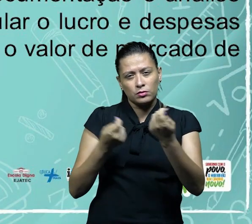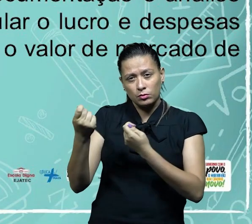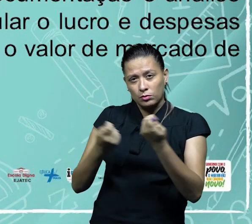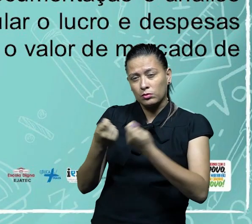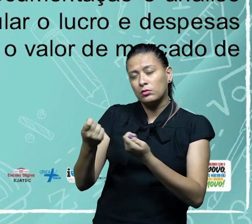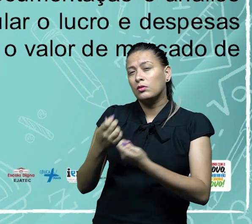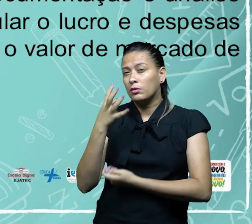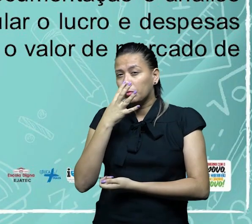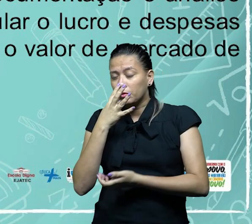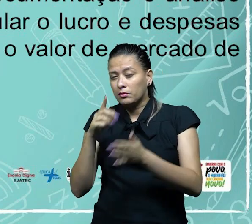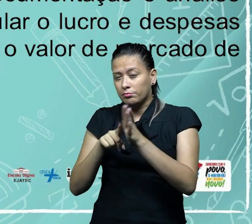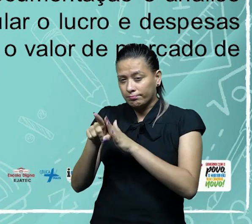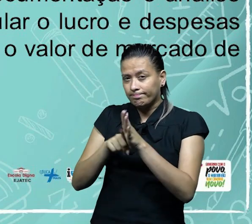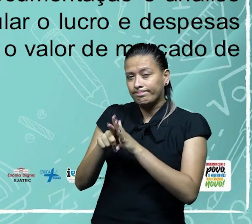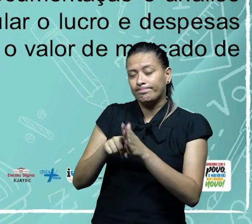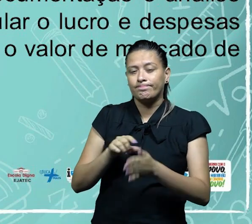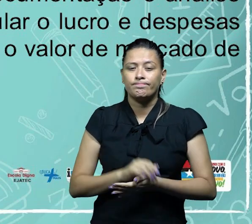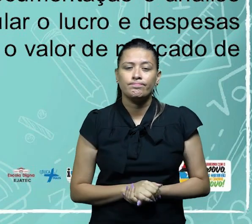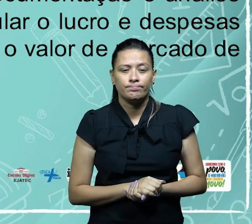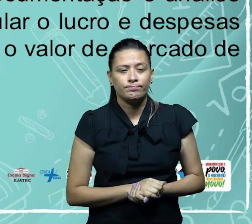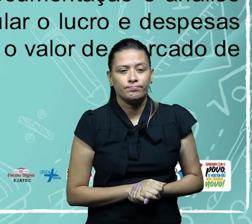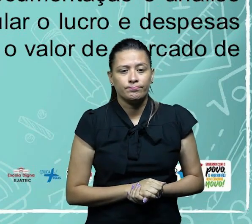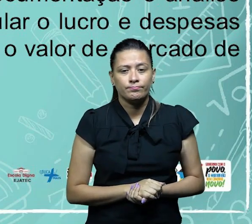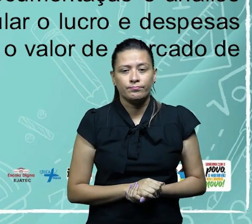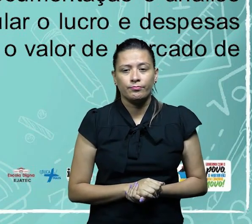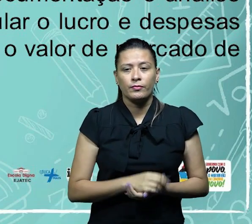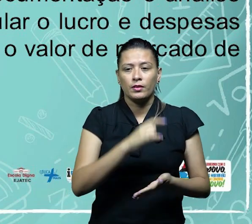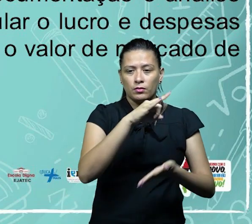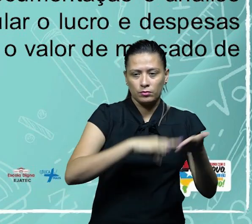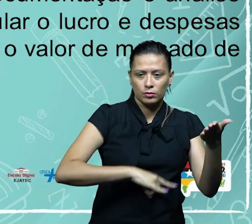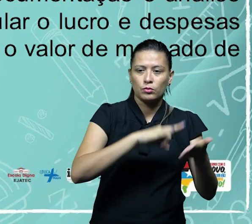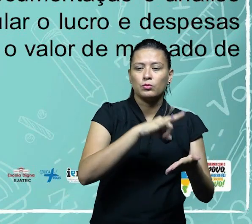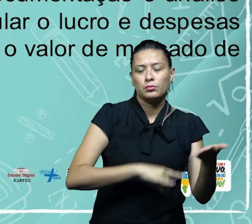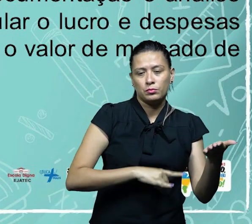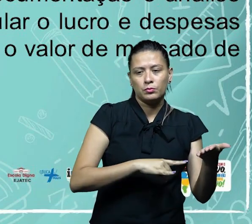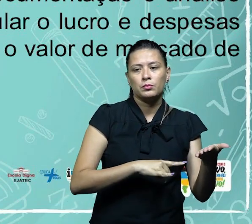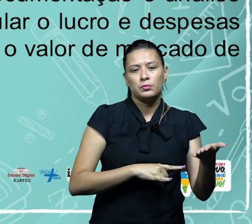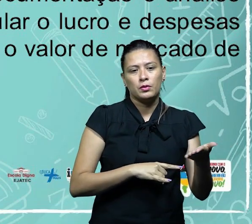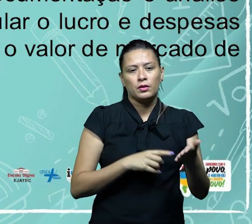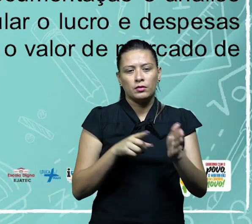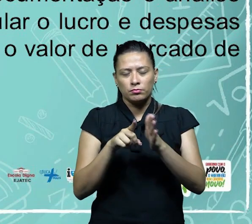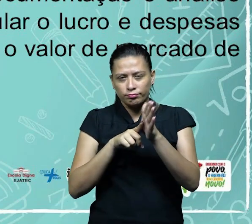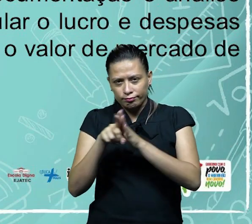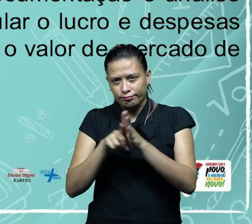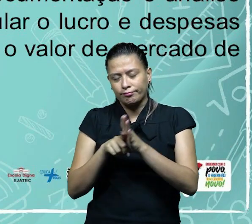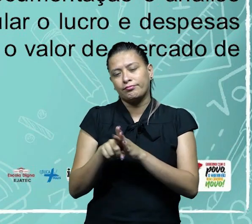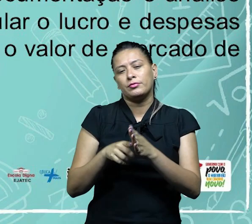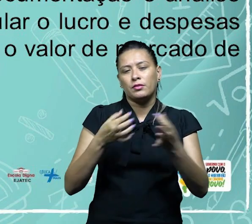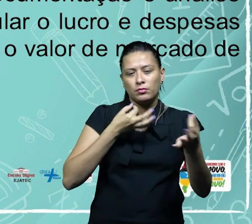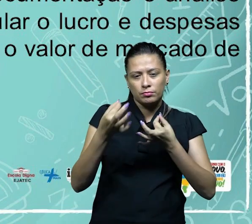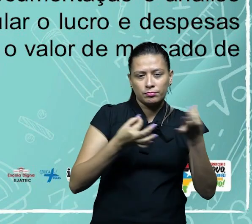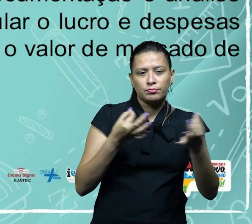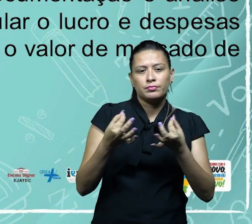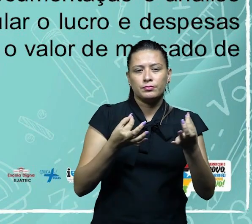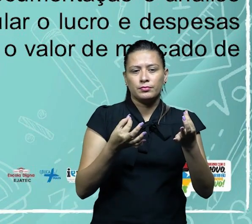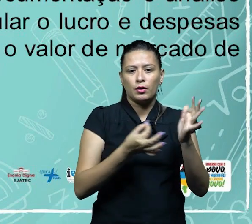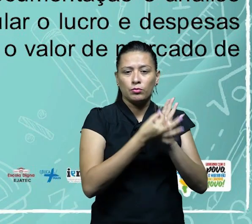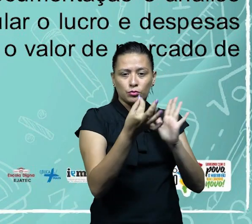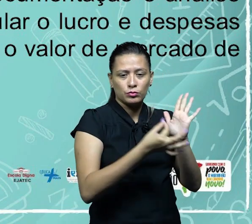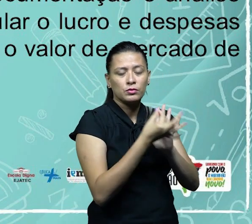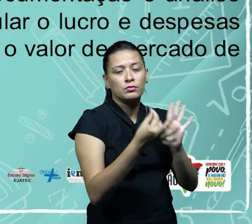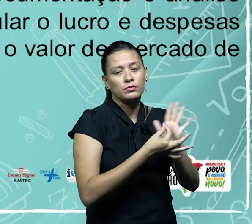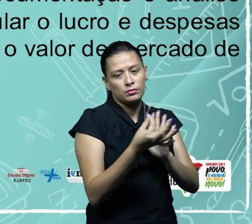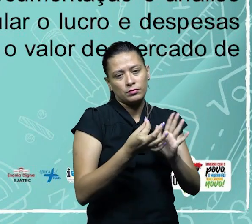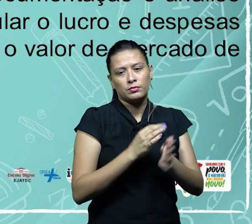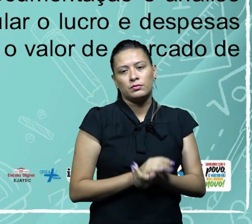essa documentação e análise de dados é que a contabilidade consegue calcular o lucro e as despesas da empresa, assim podendo avaliar